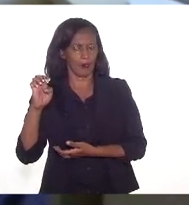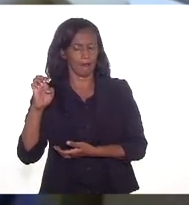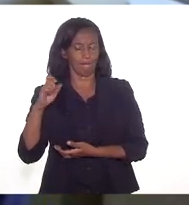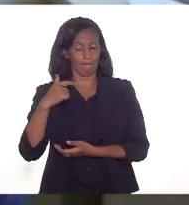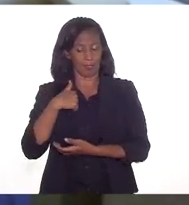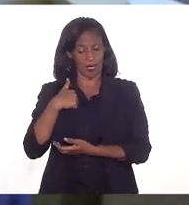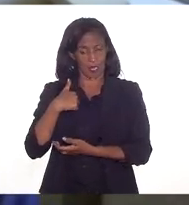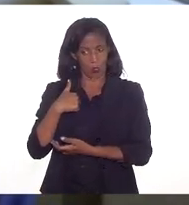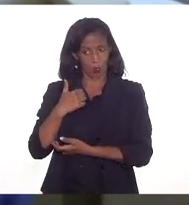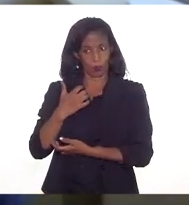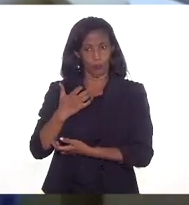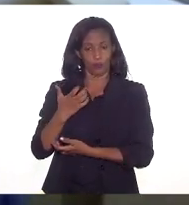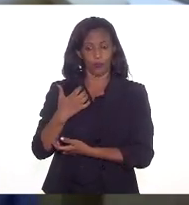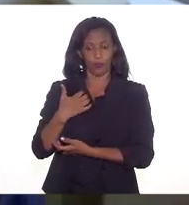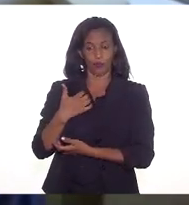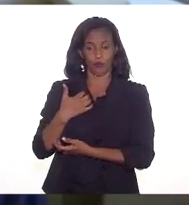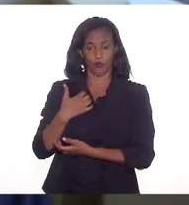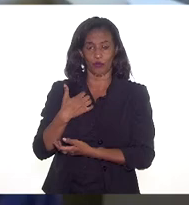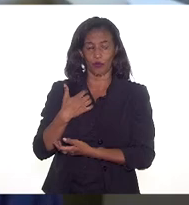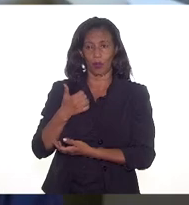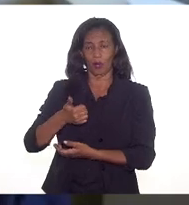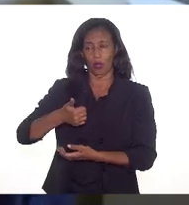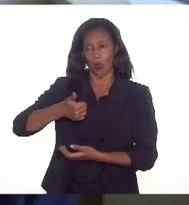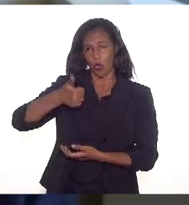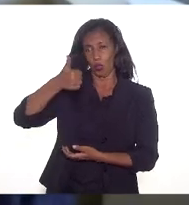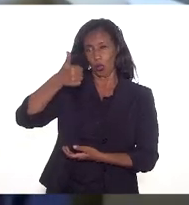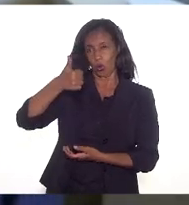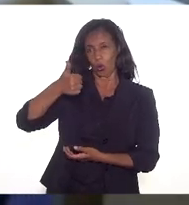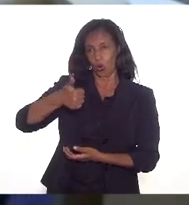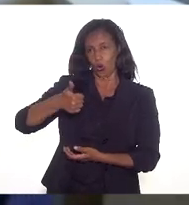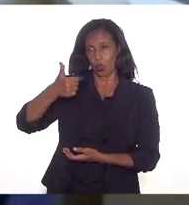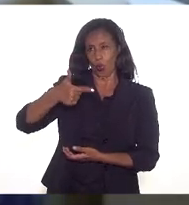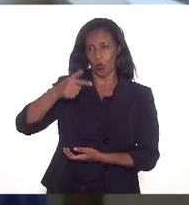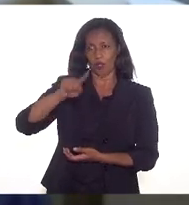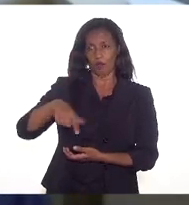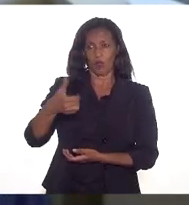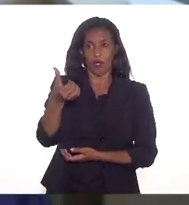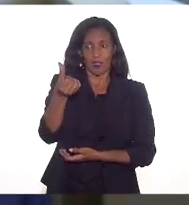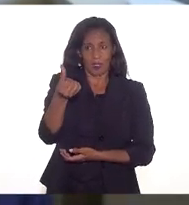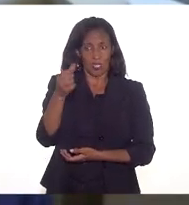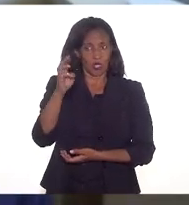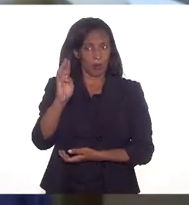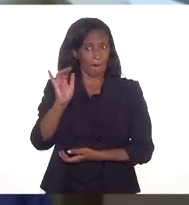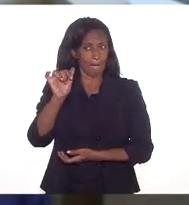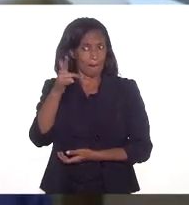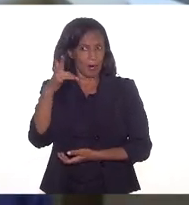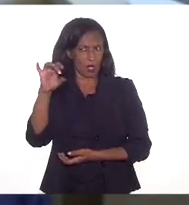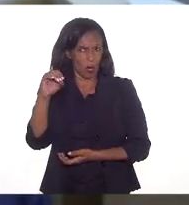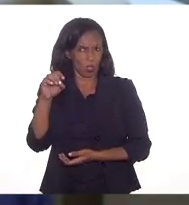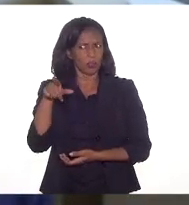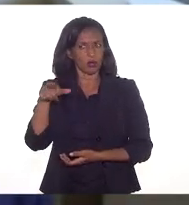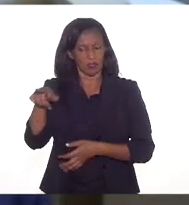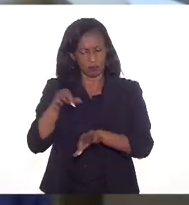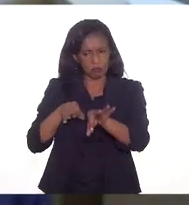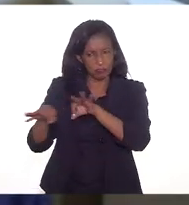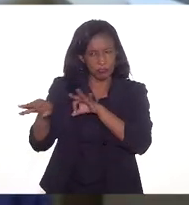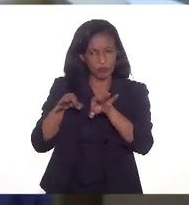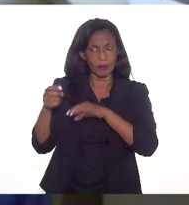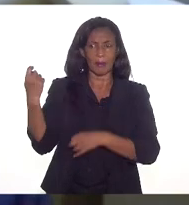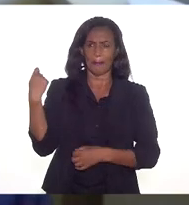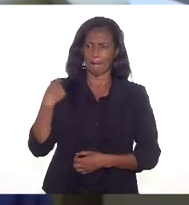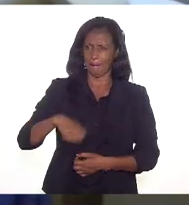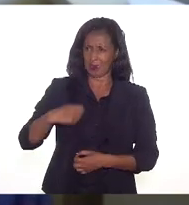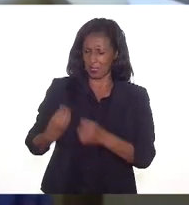eu estimo, na ordem de 12,6 bilhões de reais. E esse plano tem que existir,